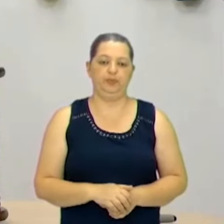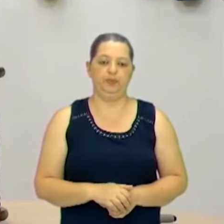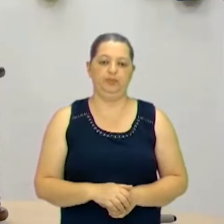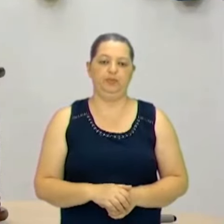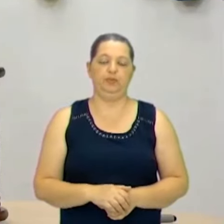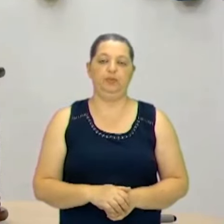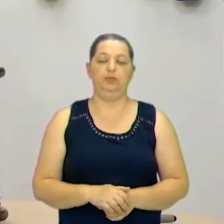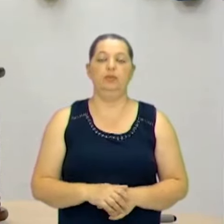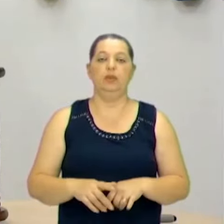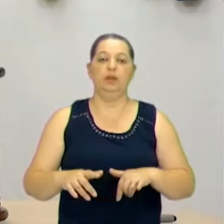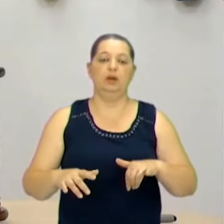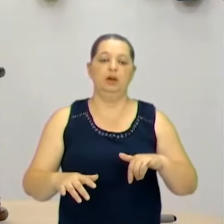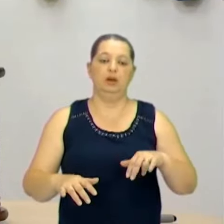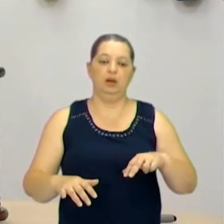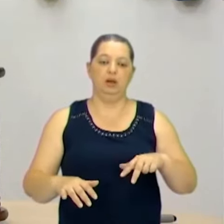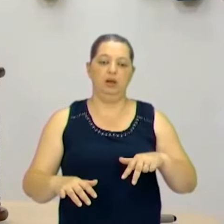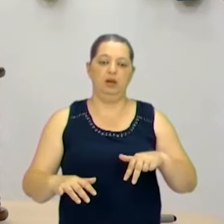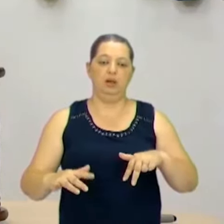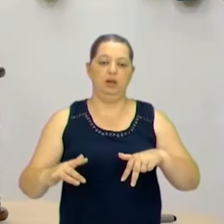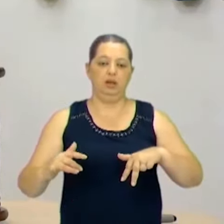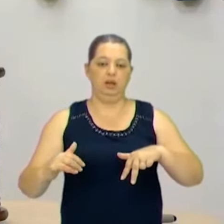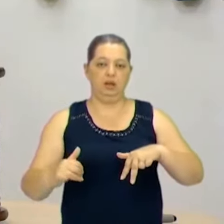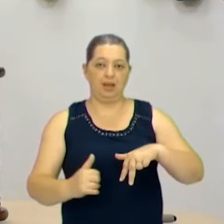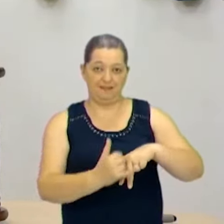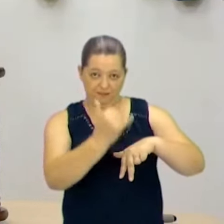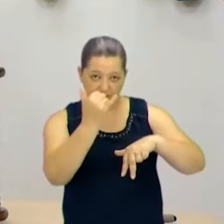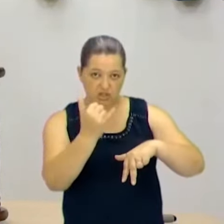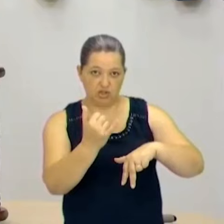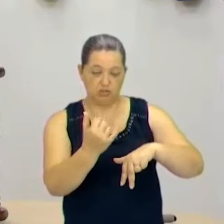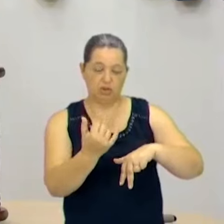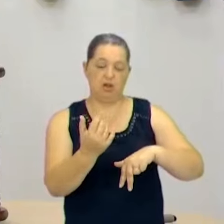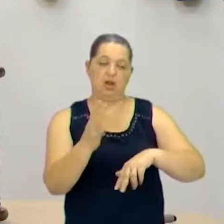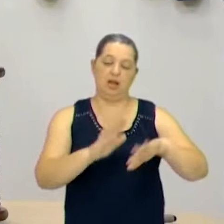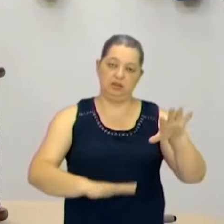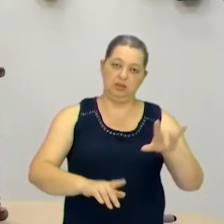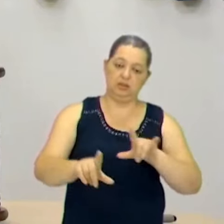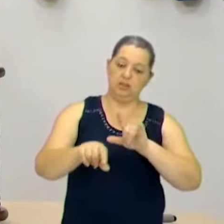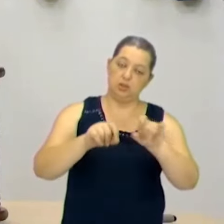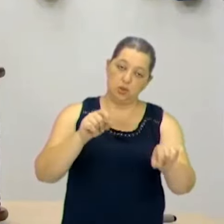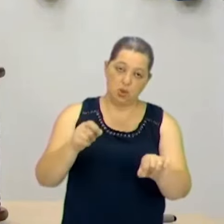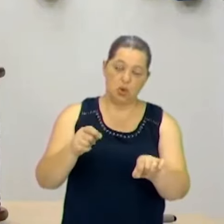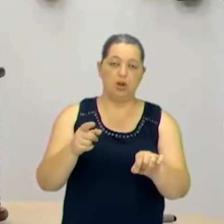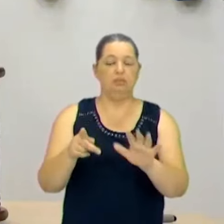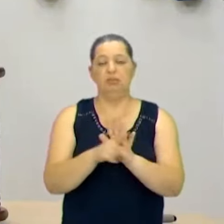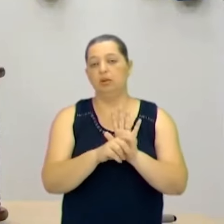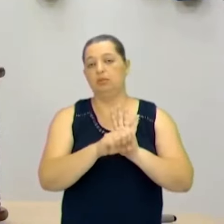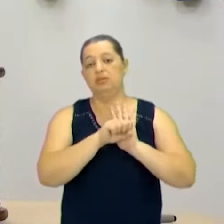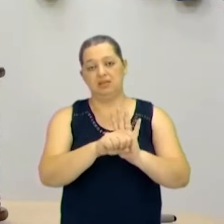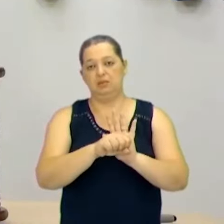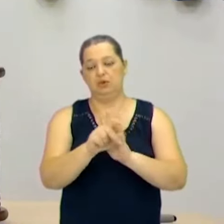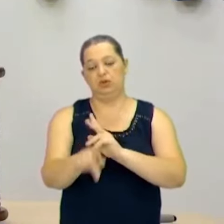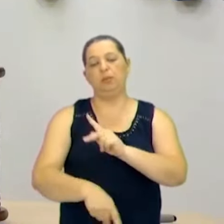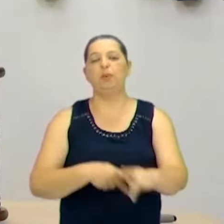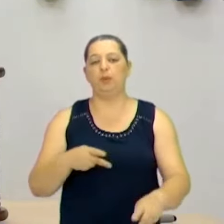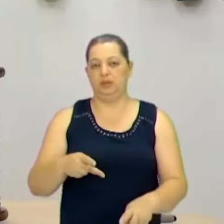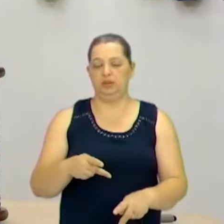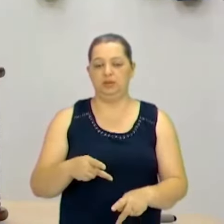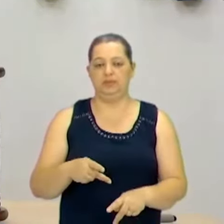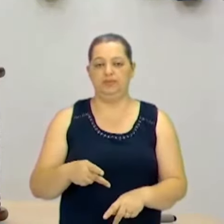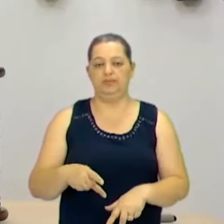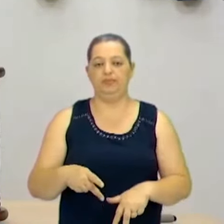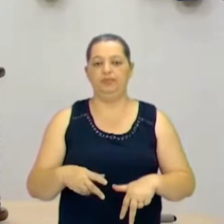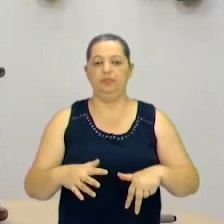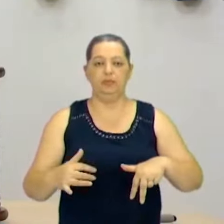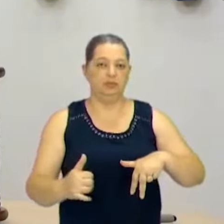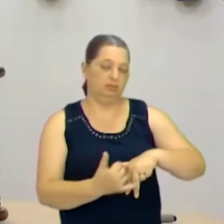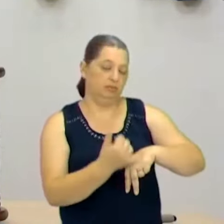As vítimas, geralmente escolhidas ao acaso ou de forma seletiva como alvos simbólicos de uma população. Então, as vítimas, geralmente, elas